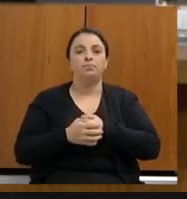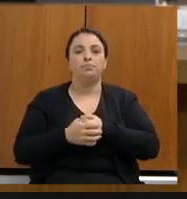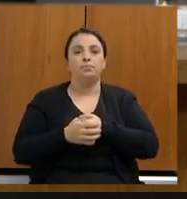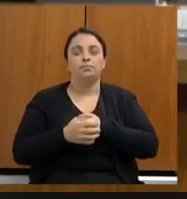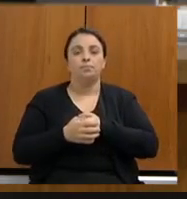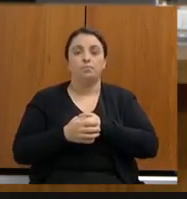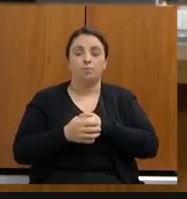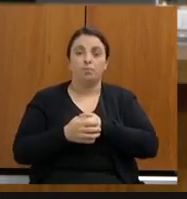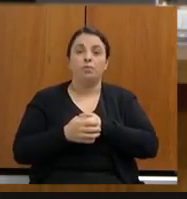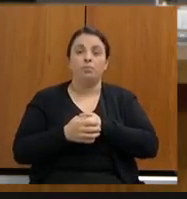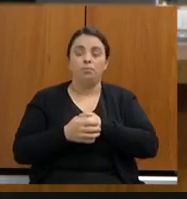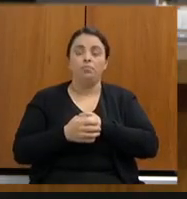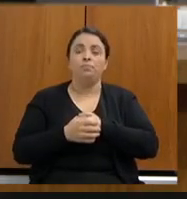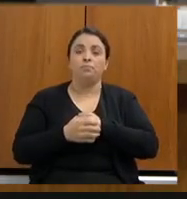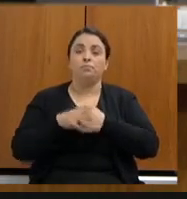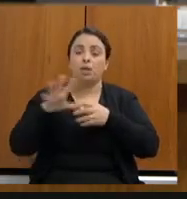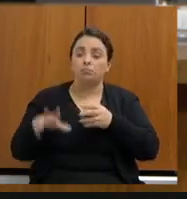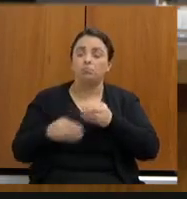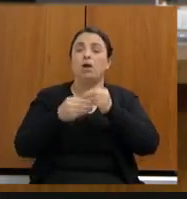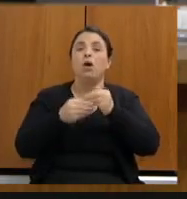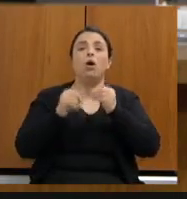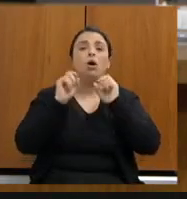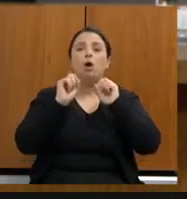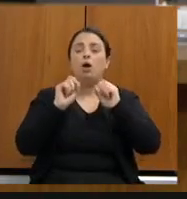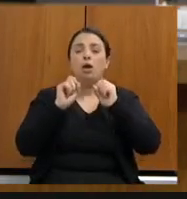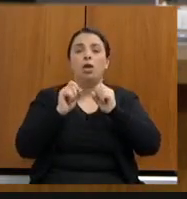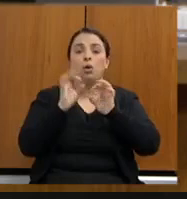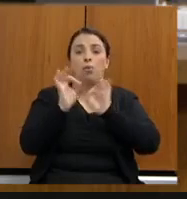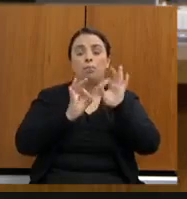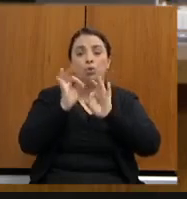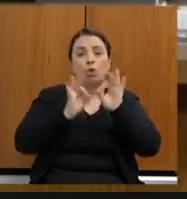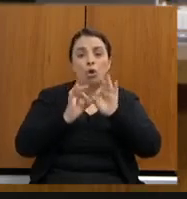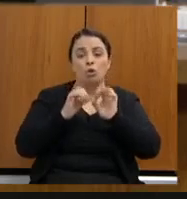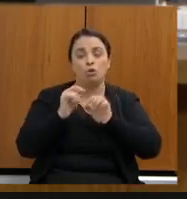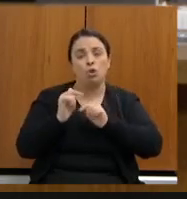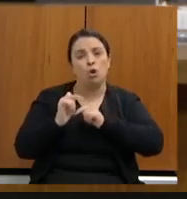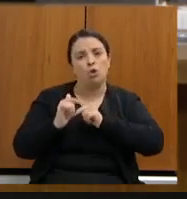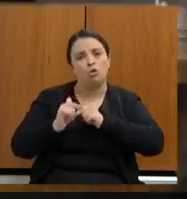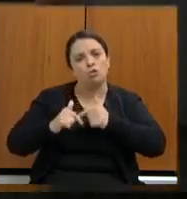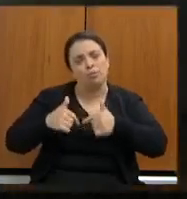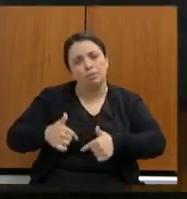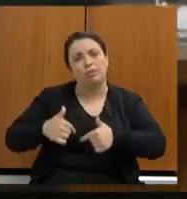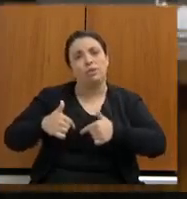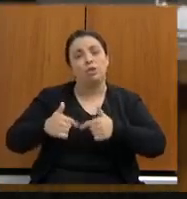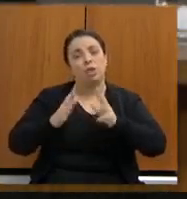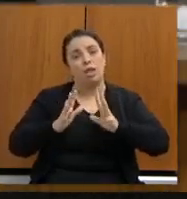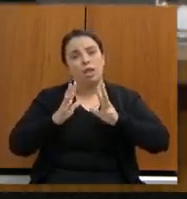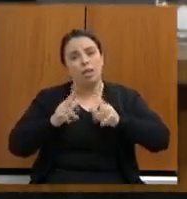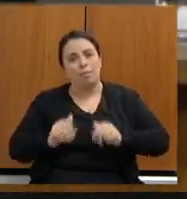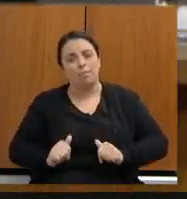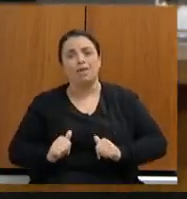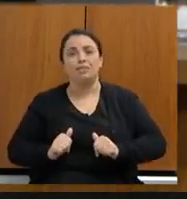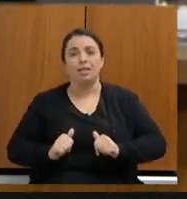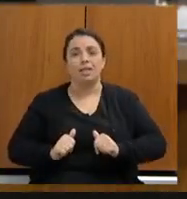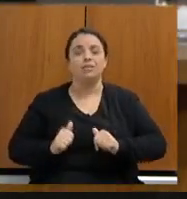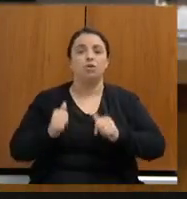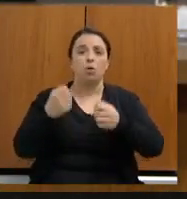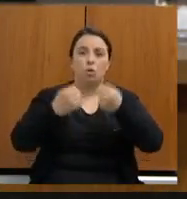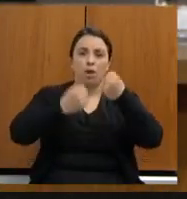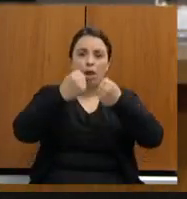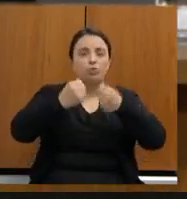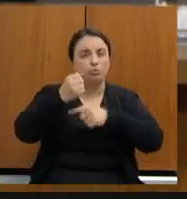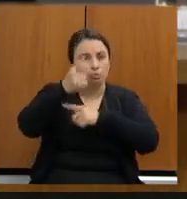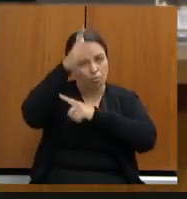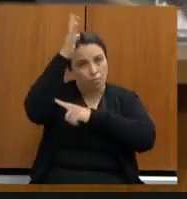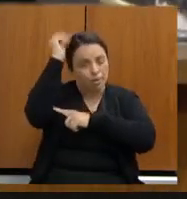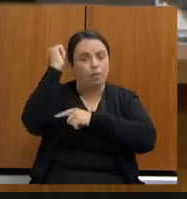podemos acrescentar ainda um protocolo operacional padrão de limpeza e desinfecção das viaturas outro